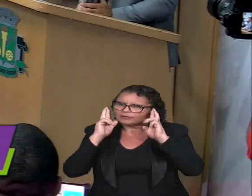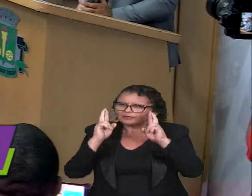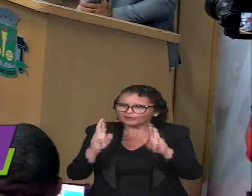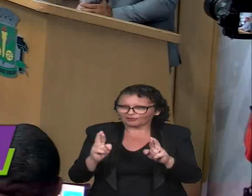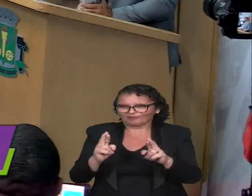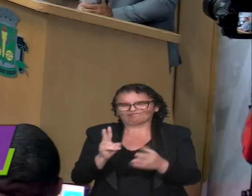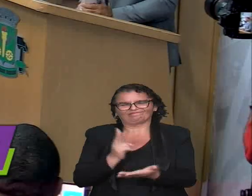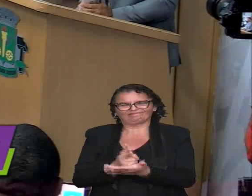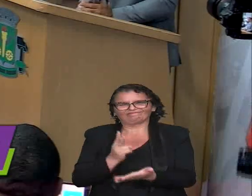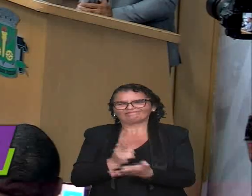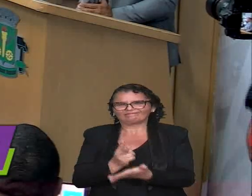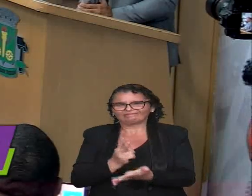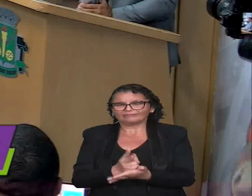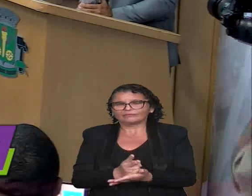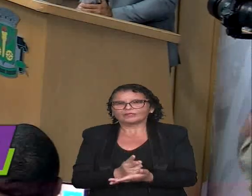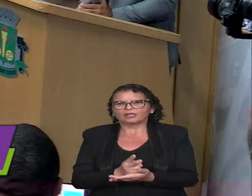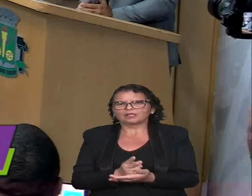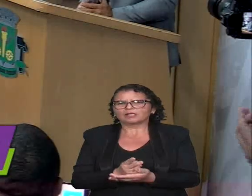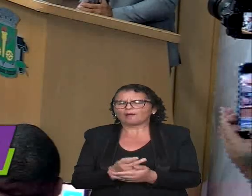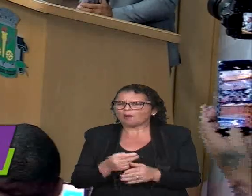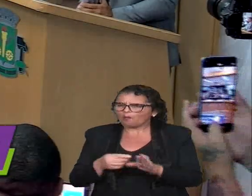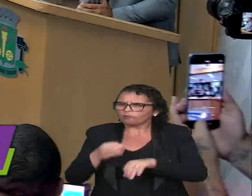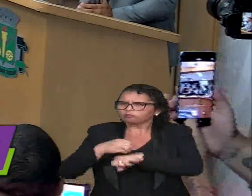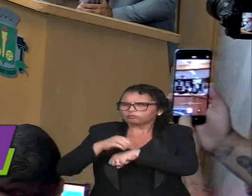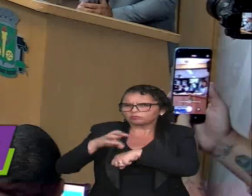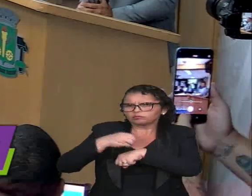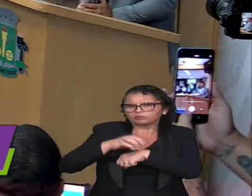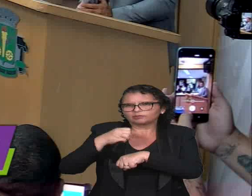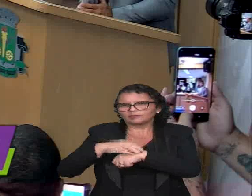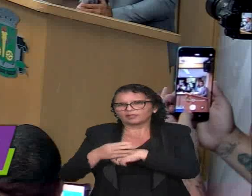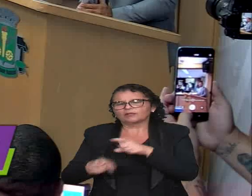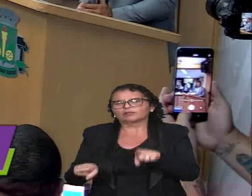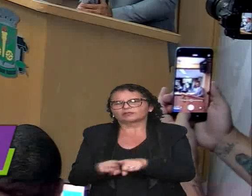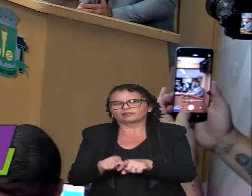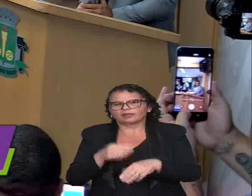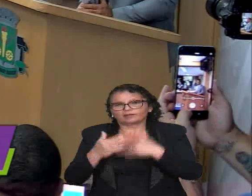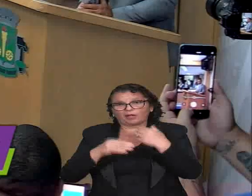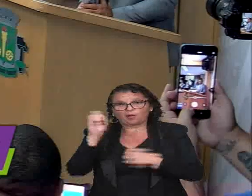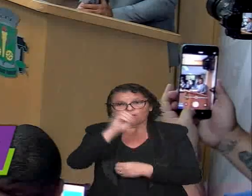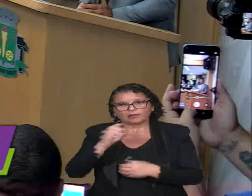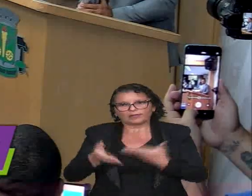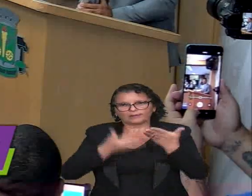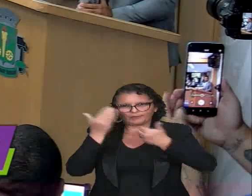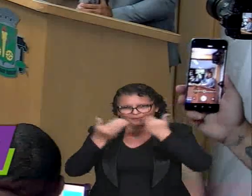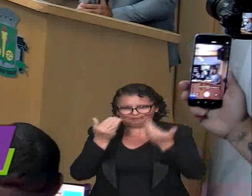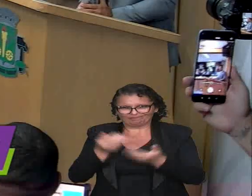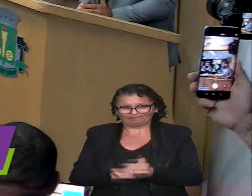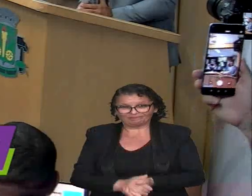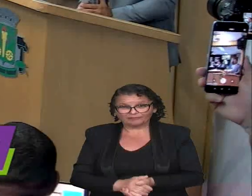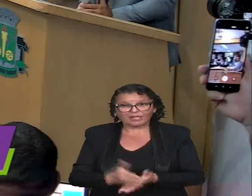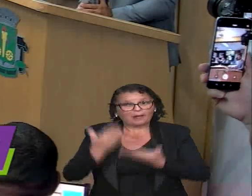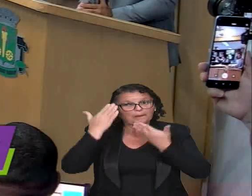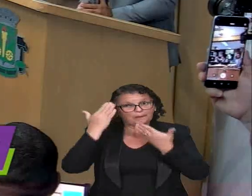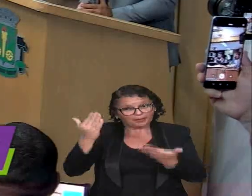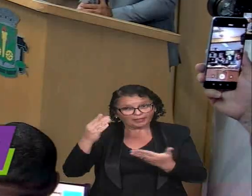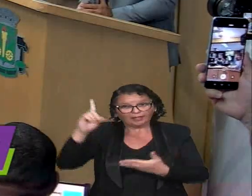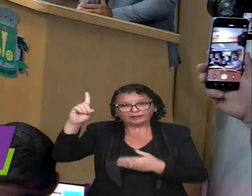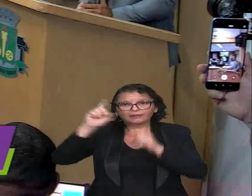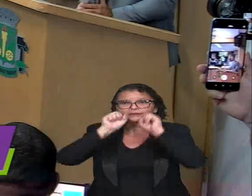bastante respeitosa construtiva e é dessa forma que a gente vai fazer o mosas cada vez melhor tá bom obrigado Deus abençoe